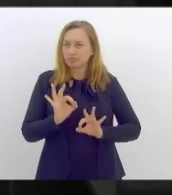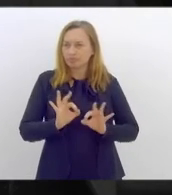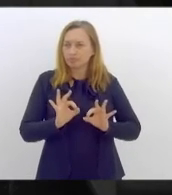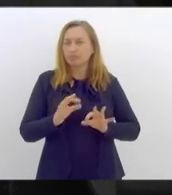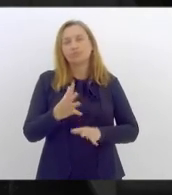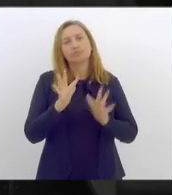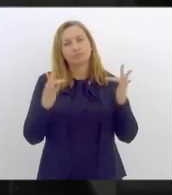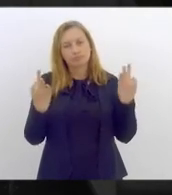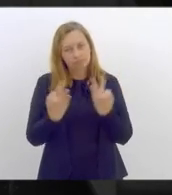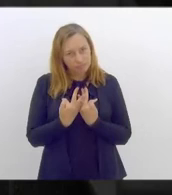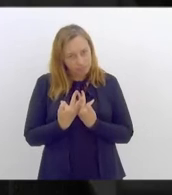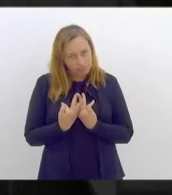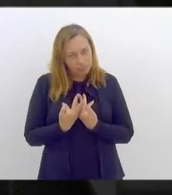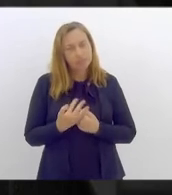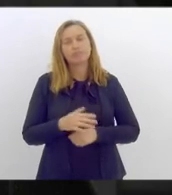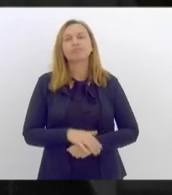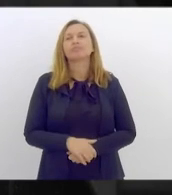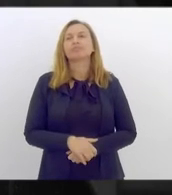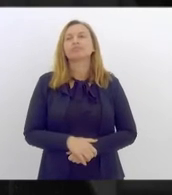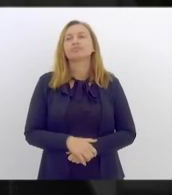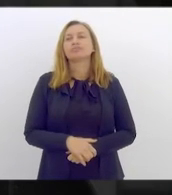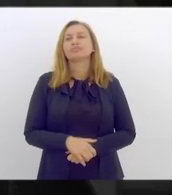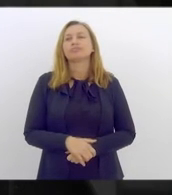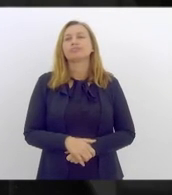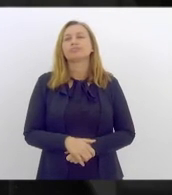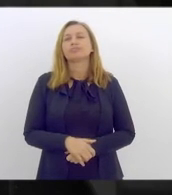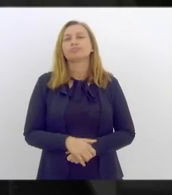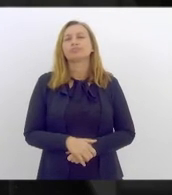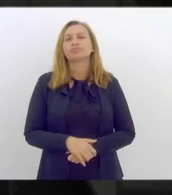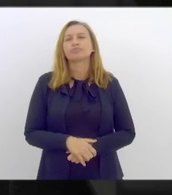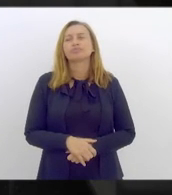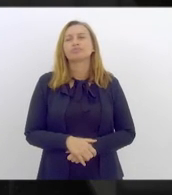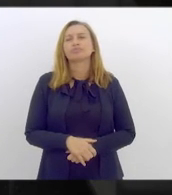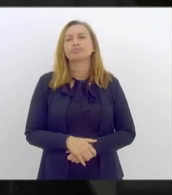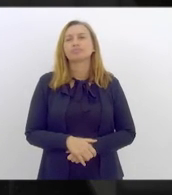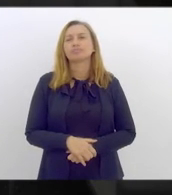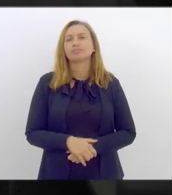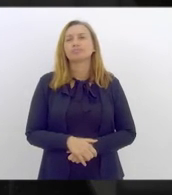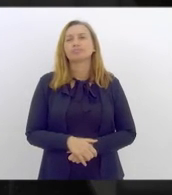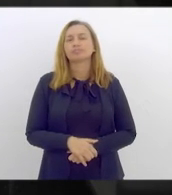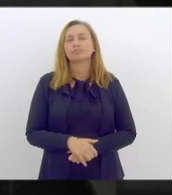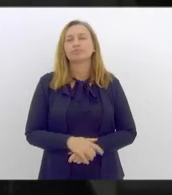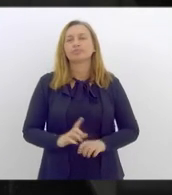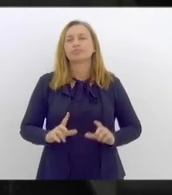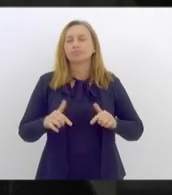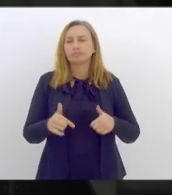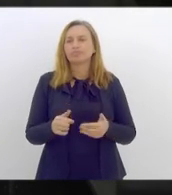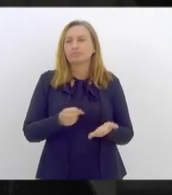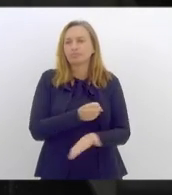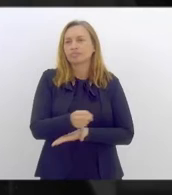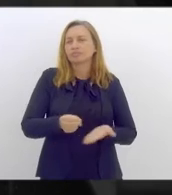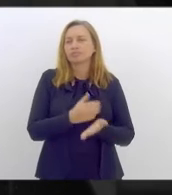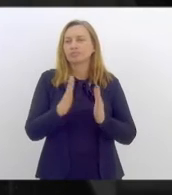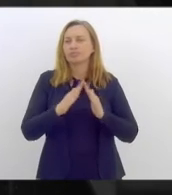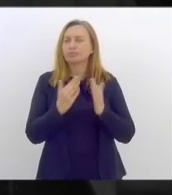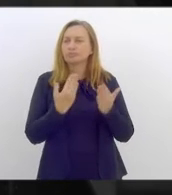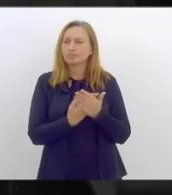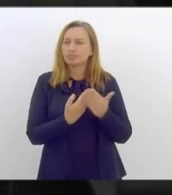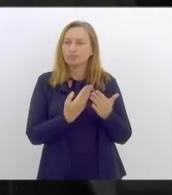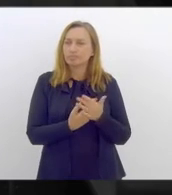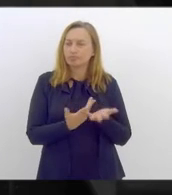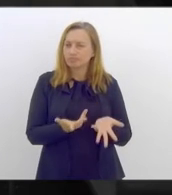familiar devotada educação e que tem atuação não só na educação básica mas também na educação superior